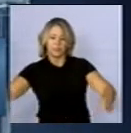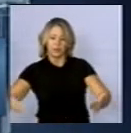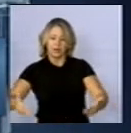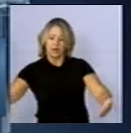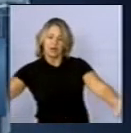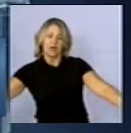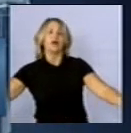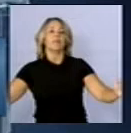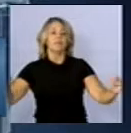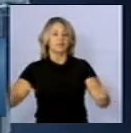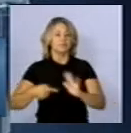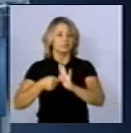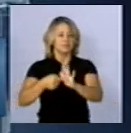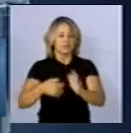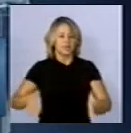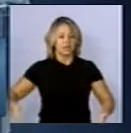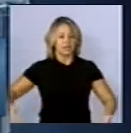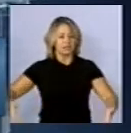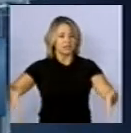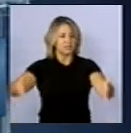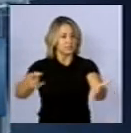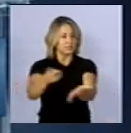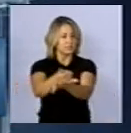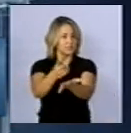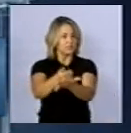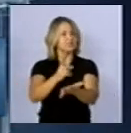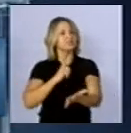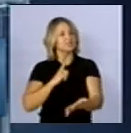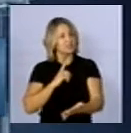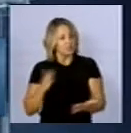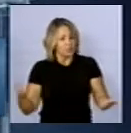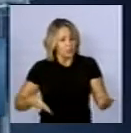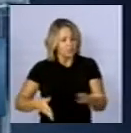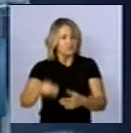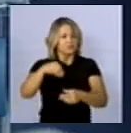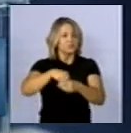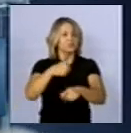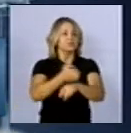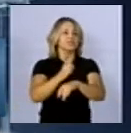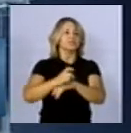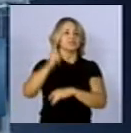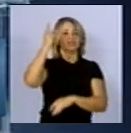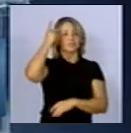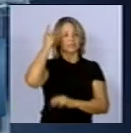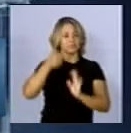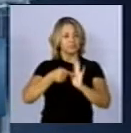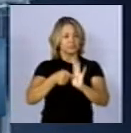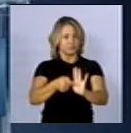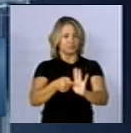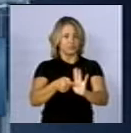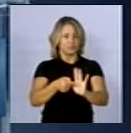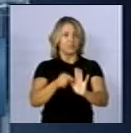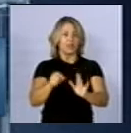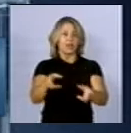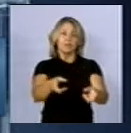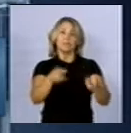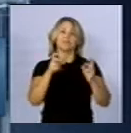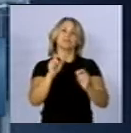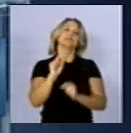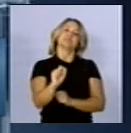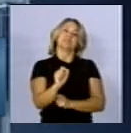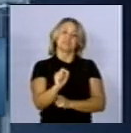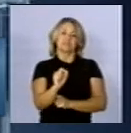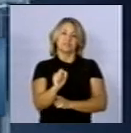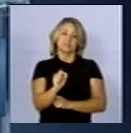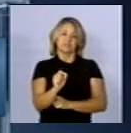refletem linhas típicas existentes hoje em São Paulo na transmissão o que percebemos de